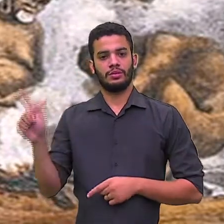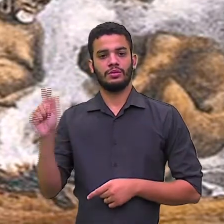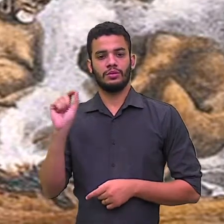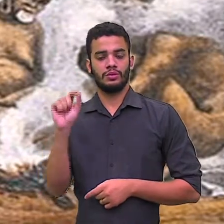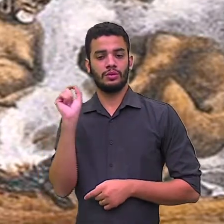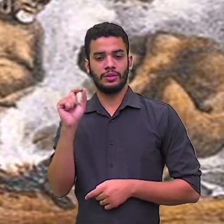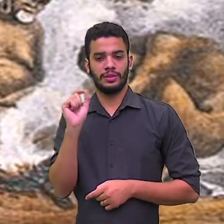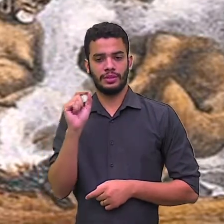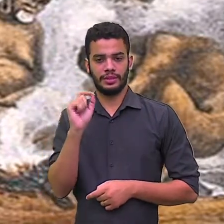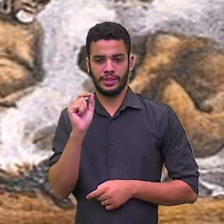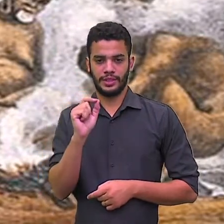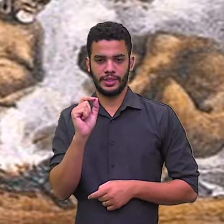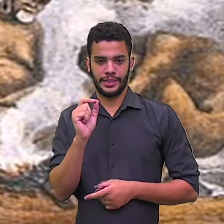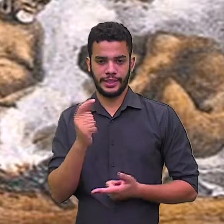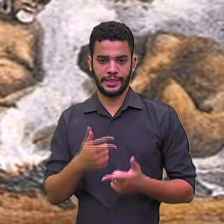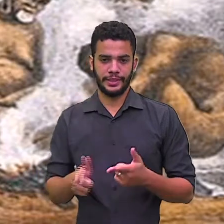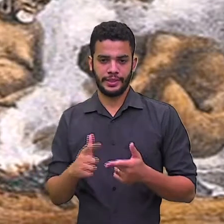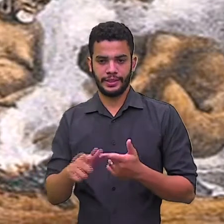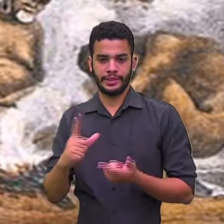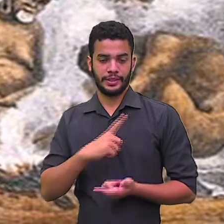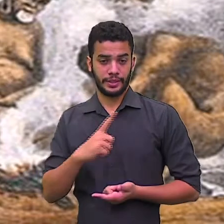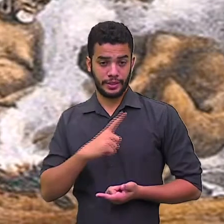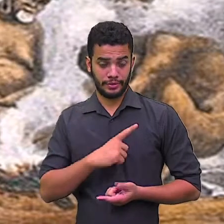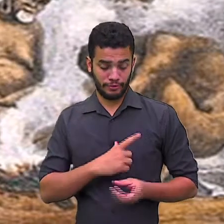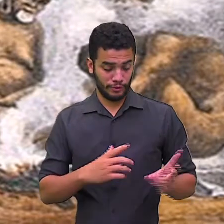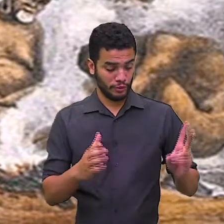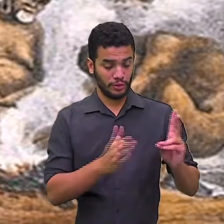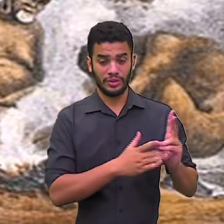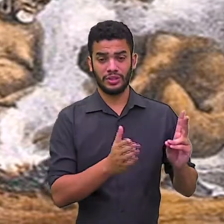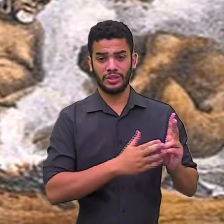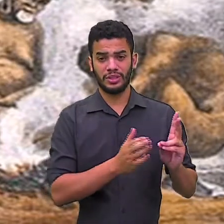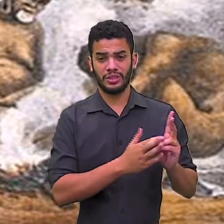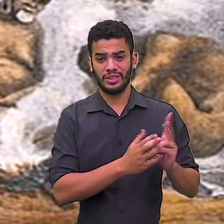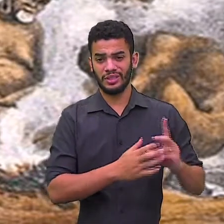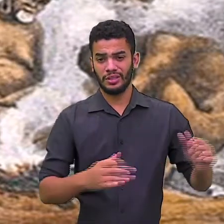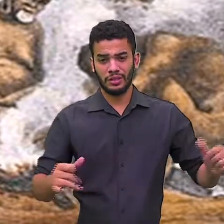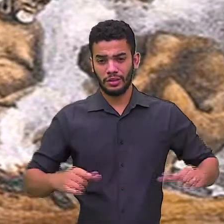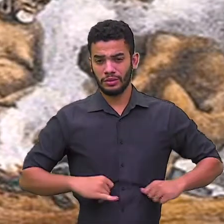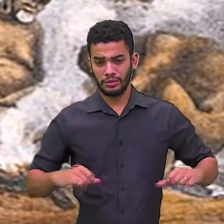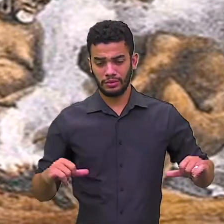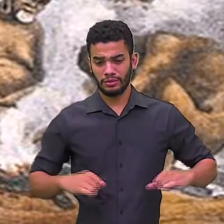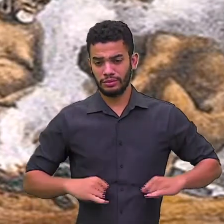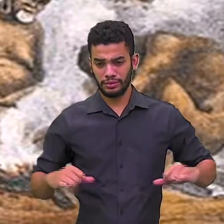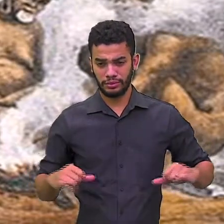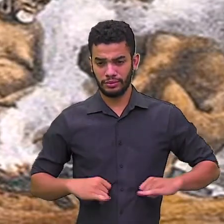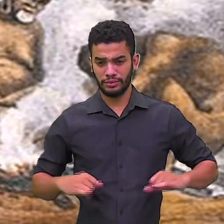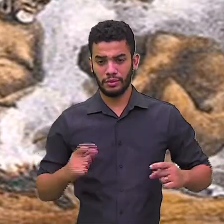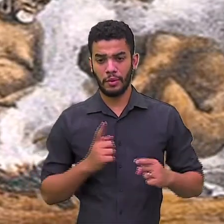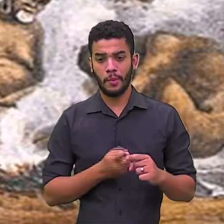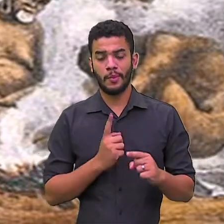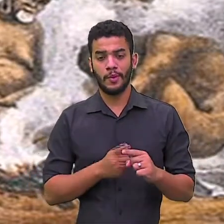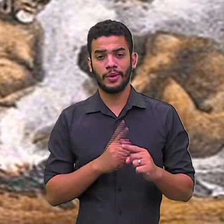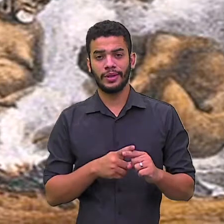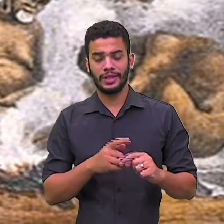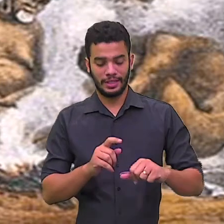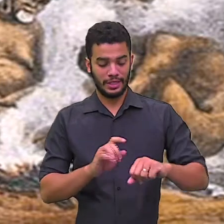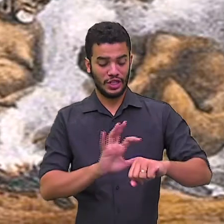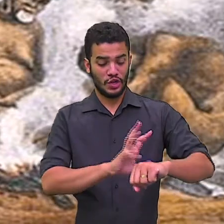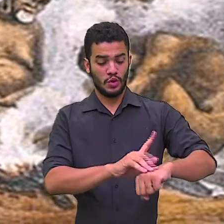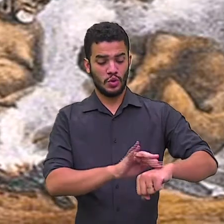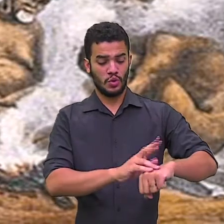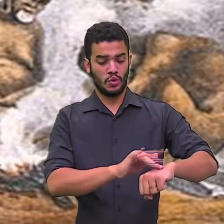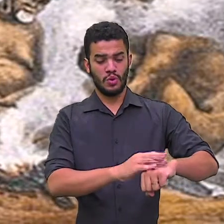suscetibilidade deles para as doenças, como a varíola, a gripe, o sarampo, ou seja, não